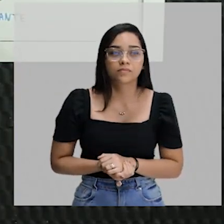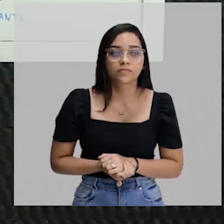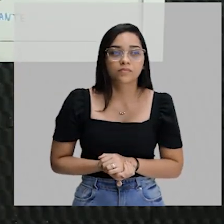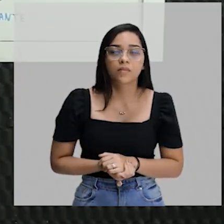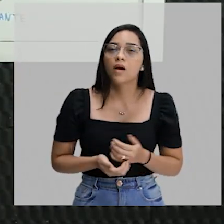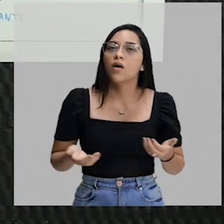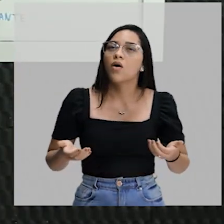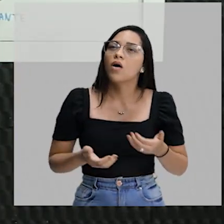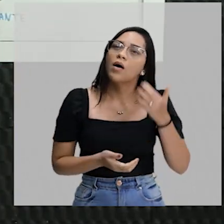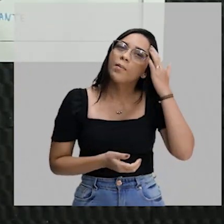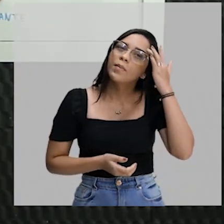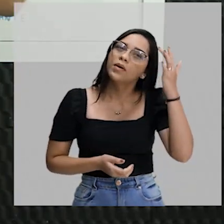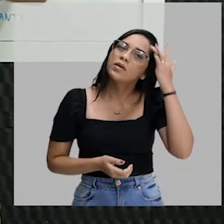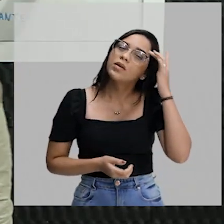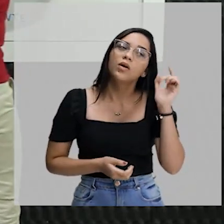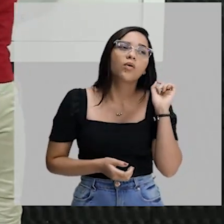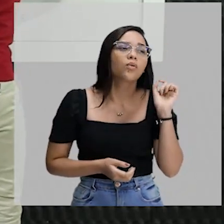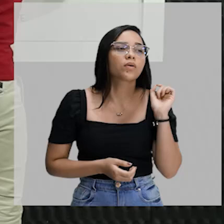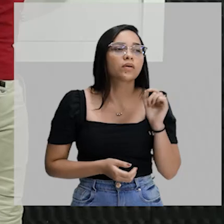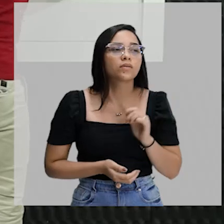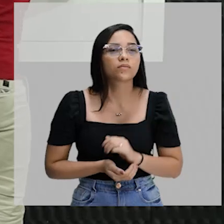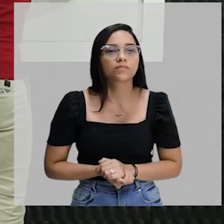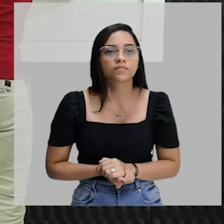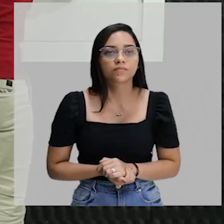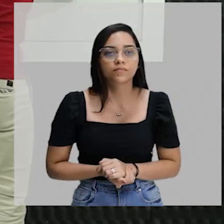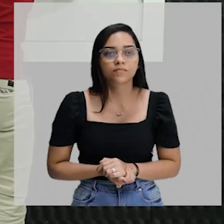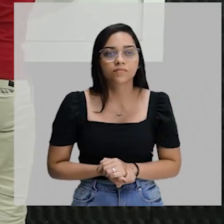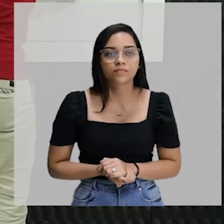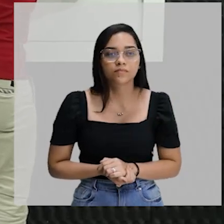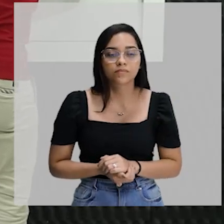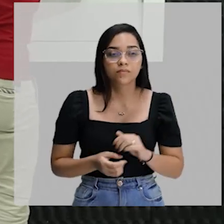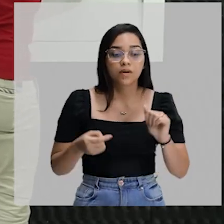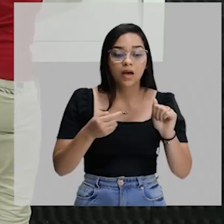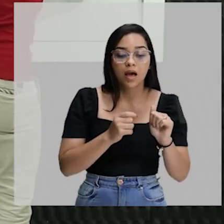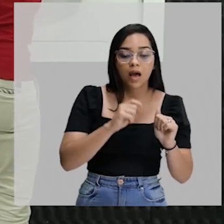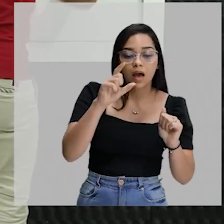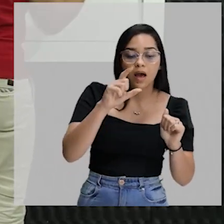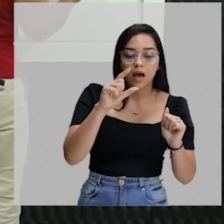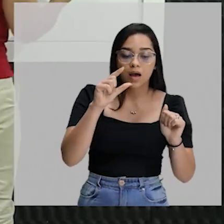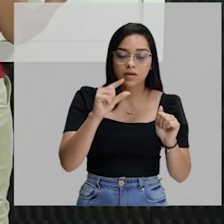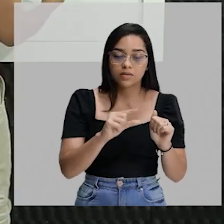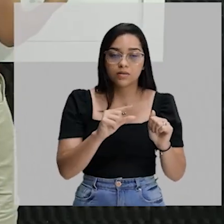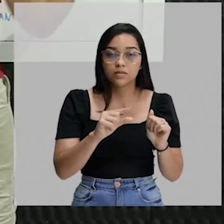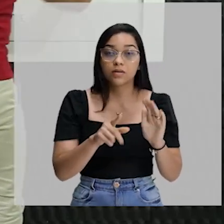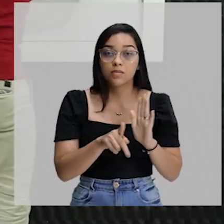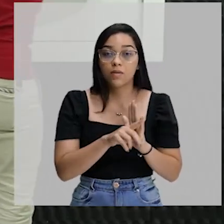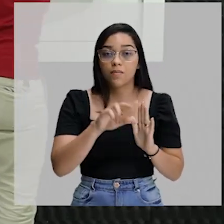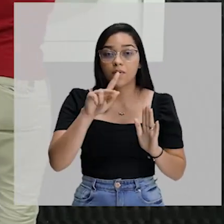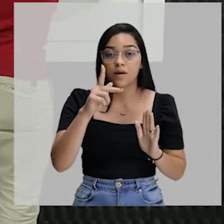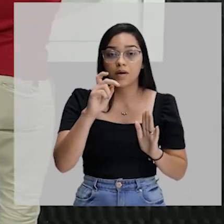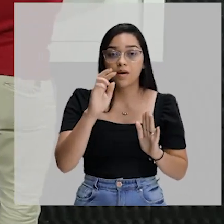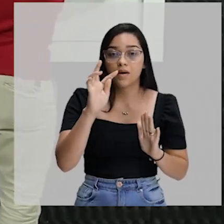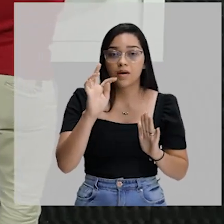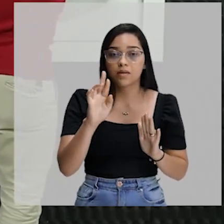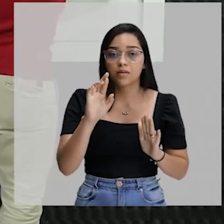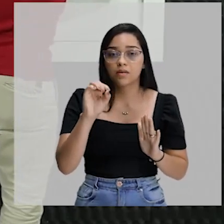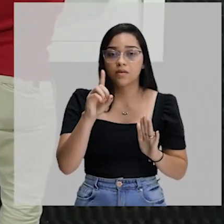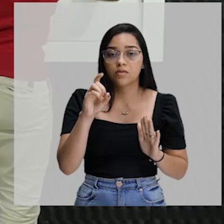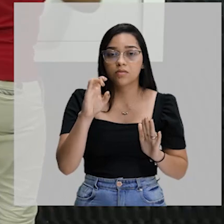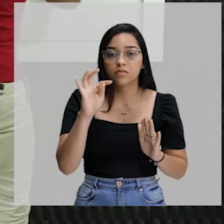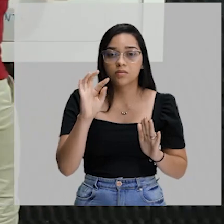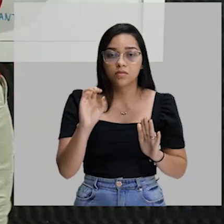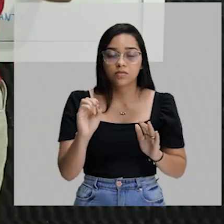vamos imaginar esse seguinte cruzamento. Ó, um indivíduo azinho, que é heterozigoto, né? Cruzando com